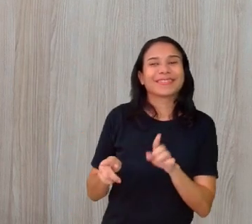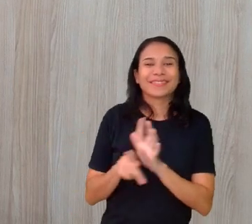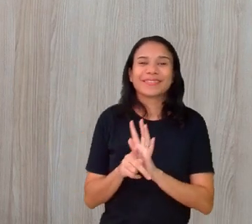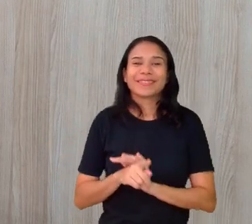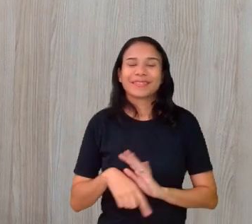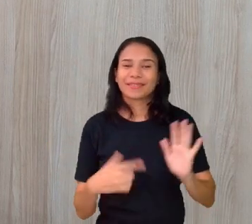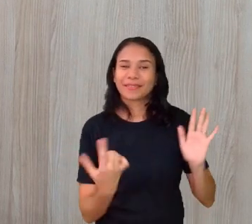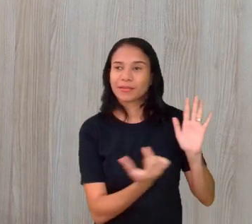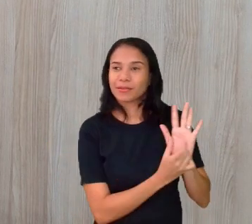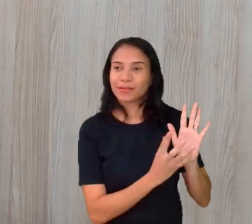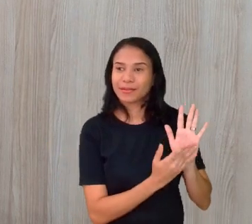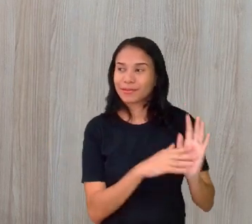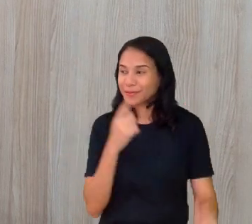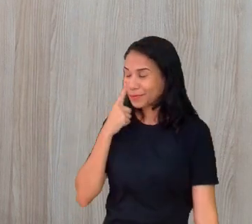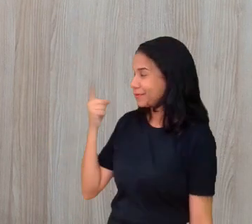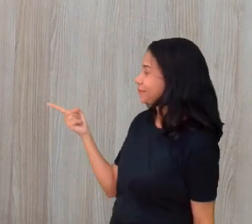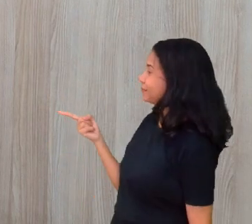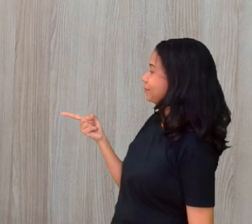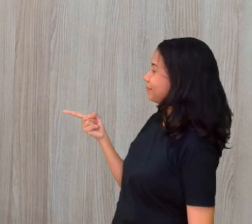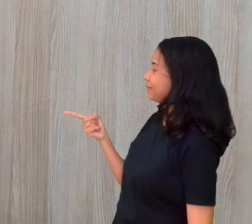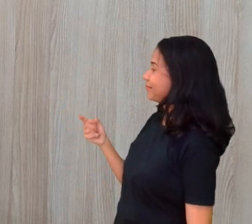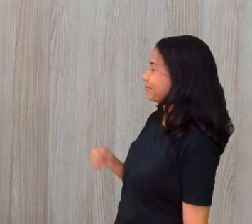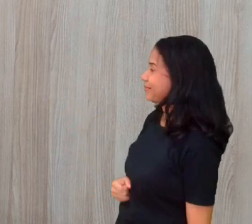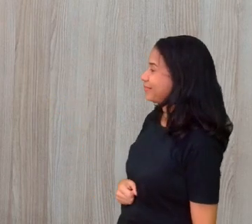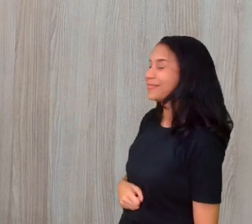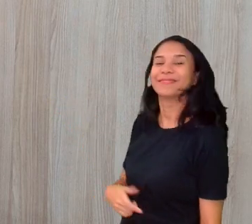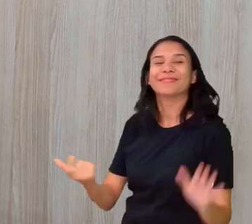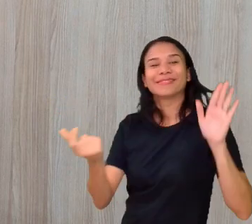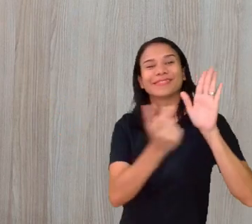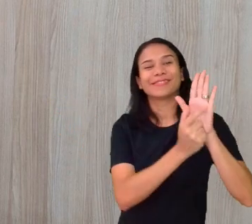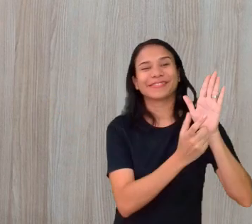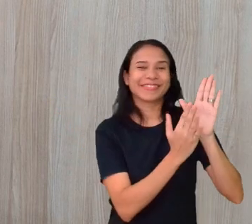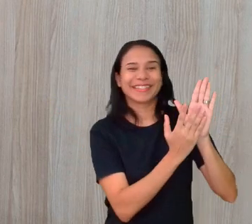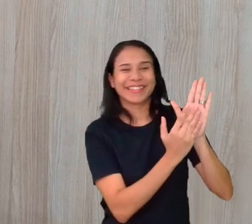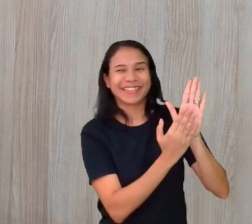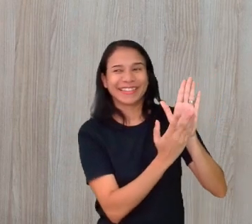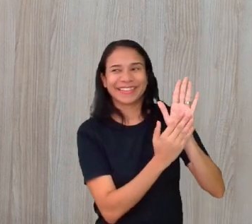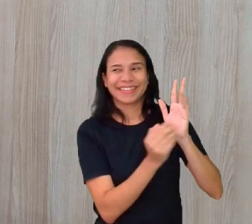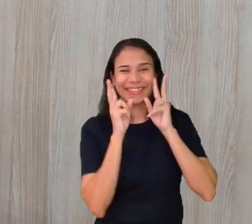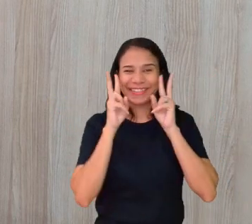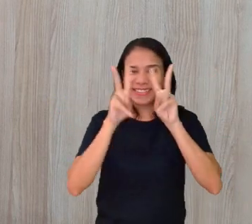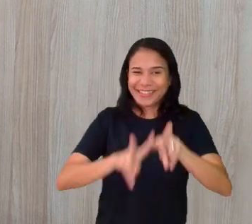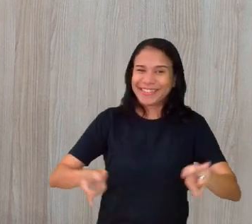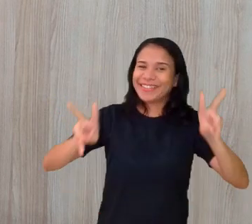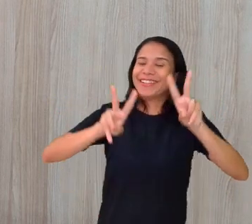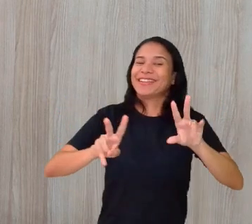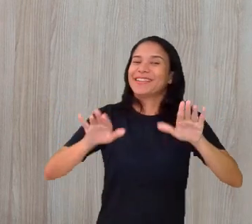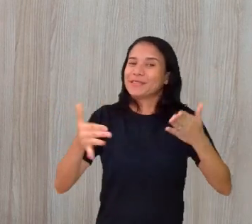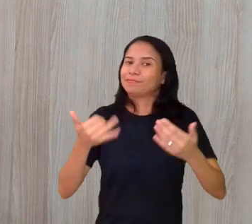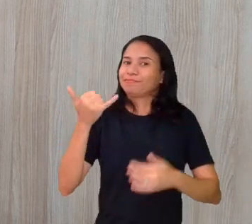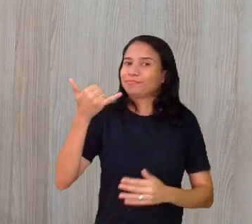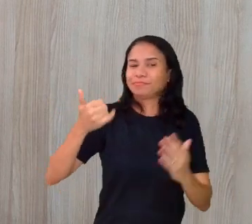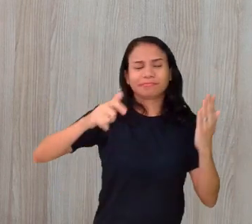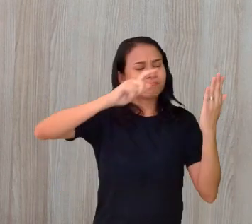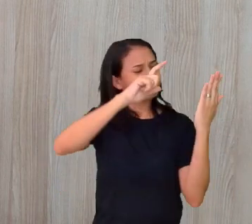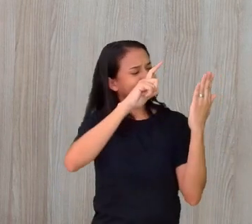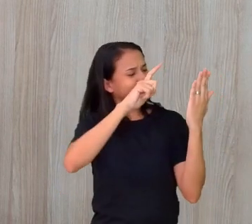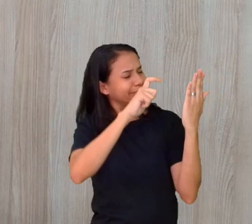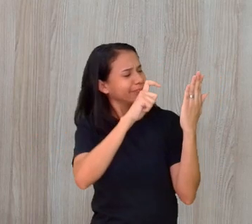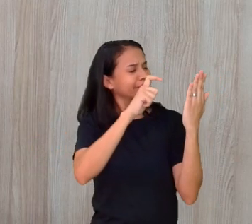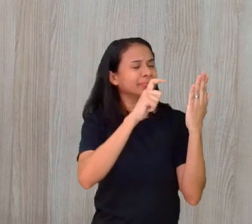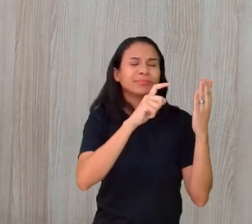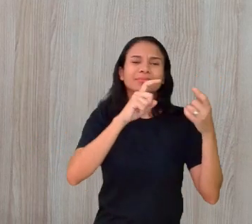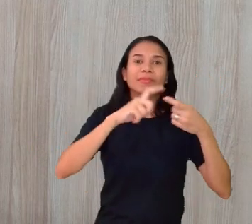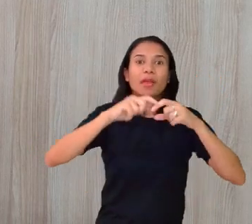vai jogar aqui, ó aqui, ó, QR Codes, estão vendo aqui? Então aponta o celular para o